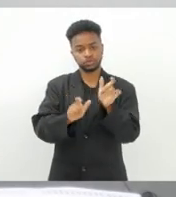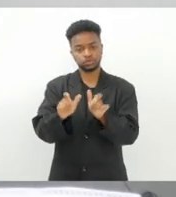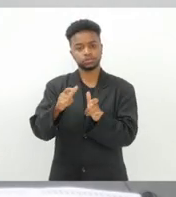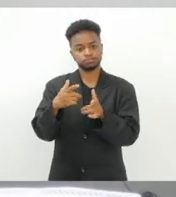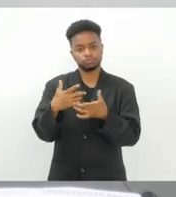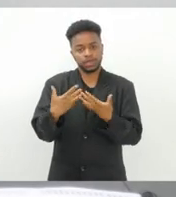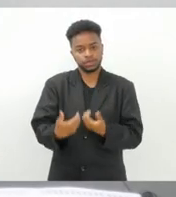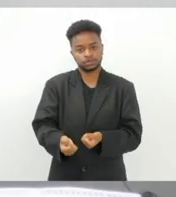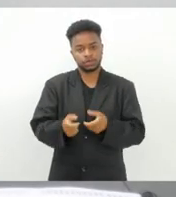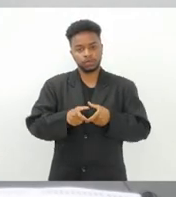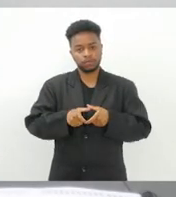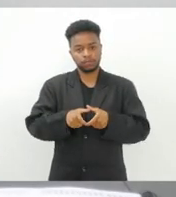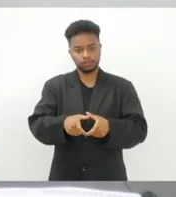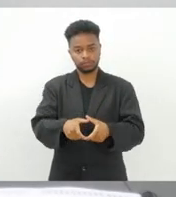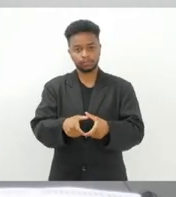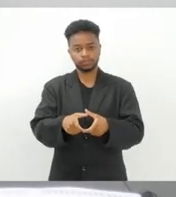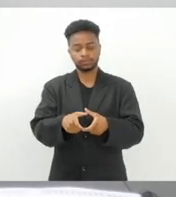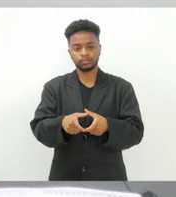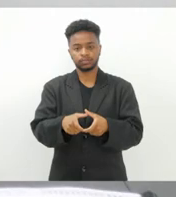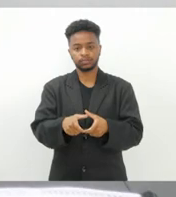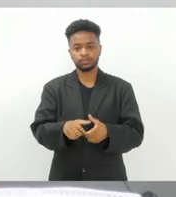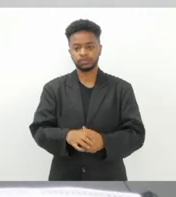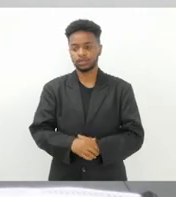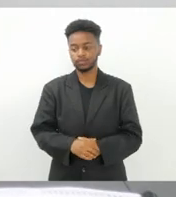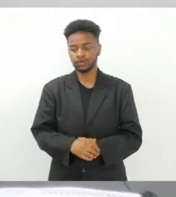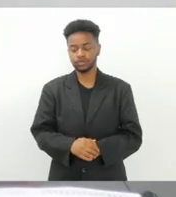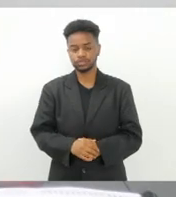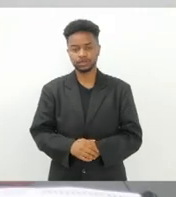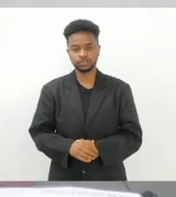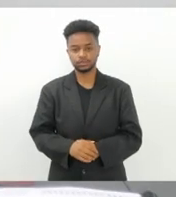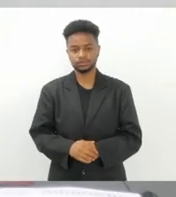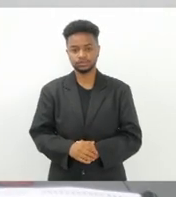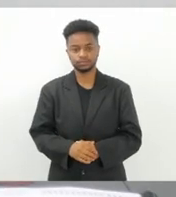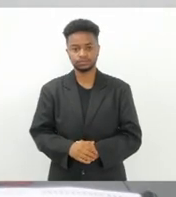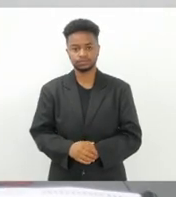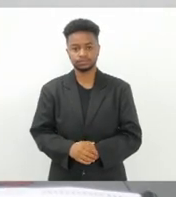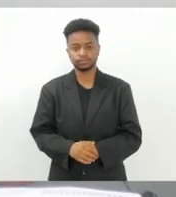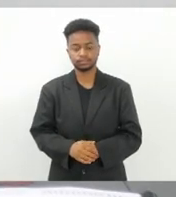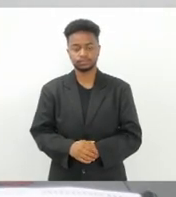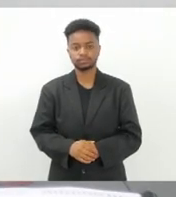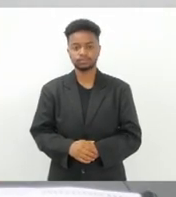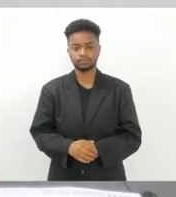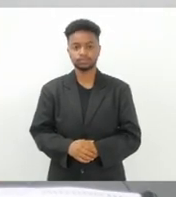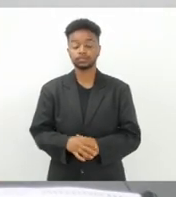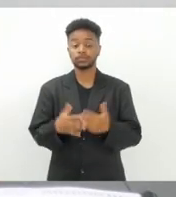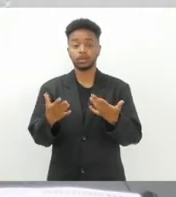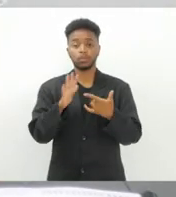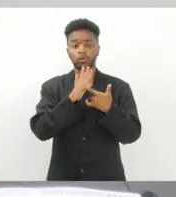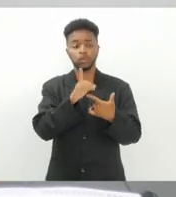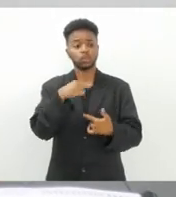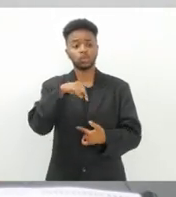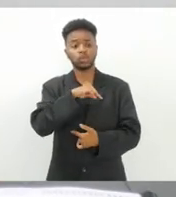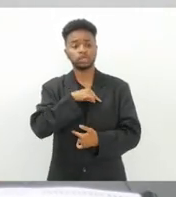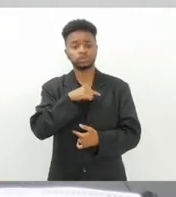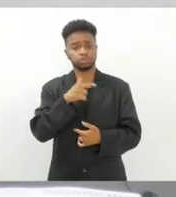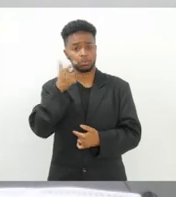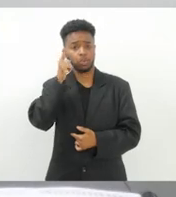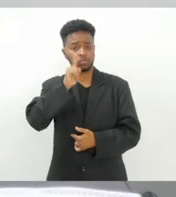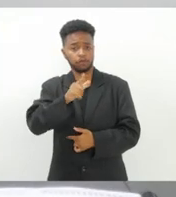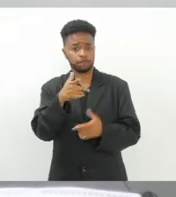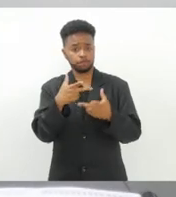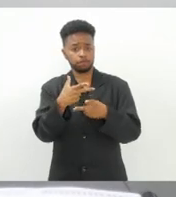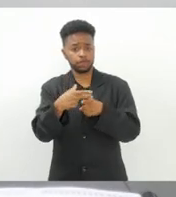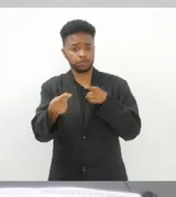medalhistas, então foram lá com as suas medalhas e dizer, olha, nem nós conseguimos ter acesso aqui. O que que adianta ganhar uma medalha e não